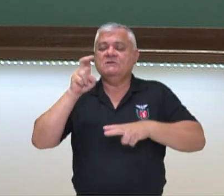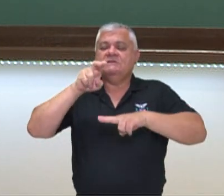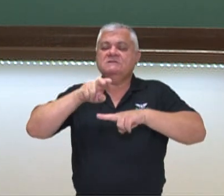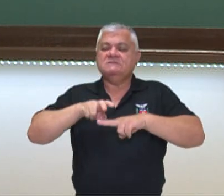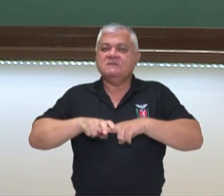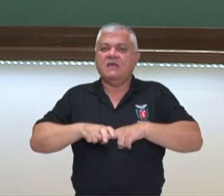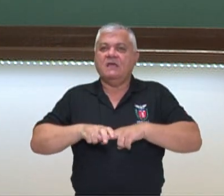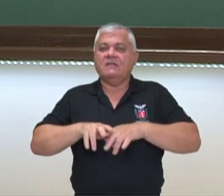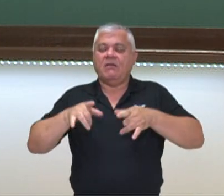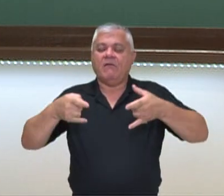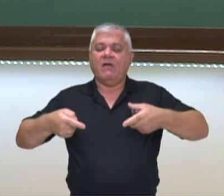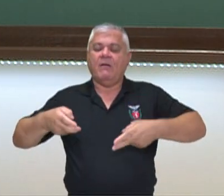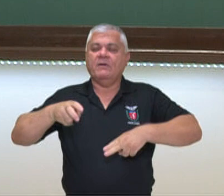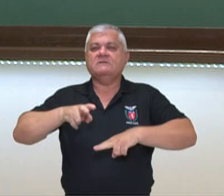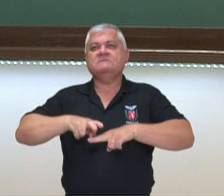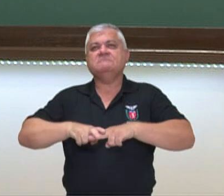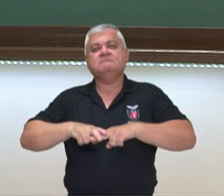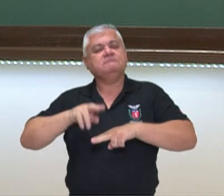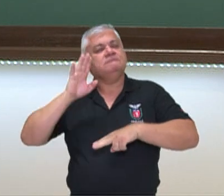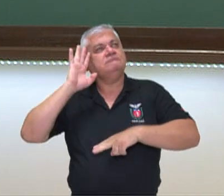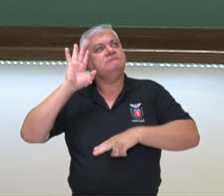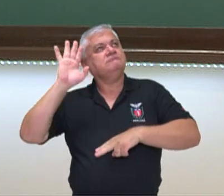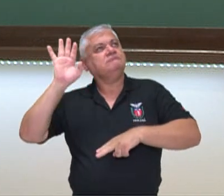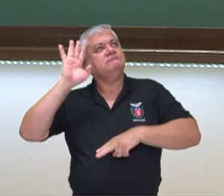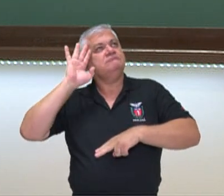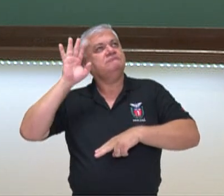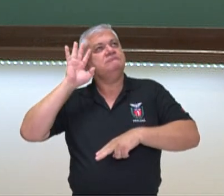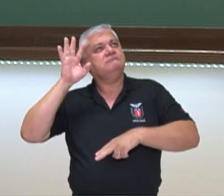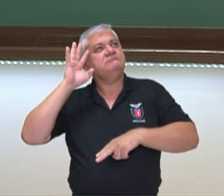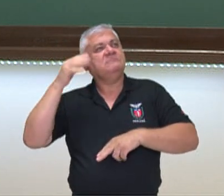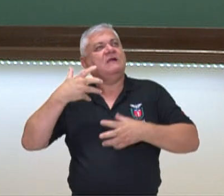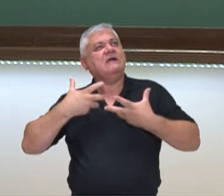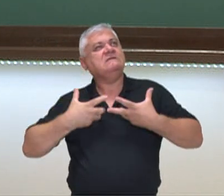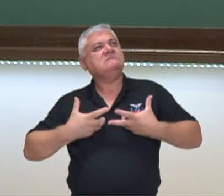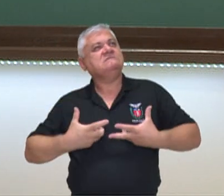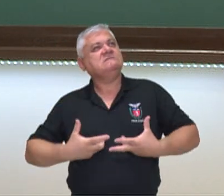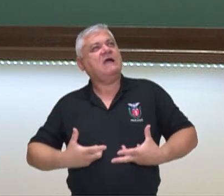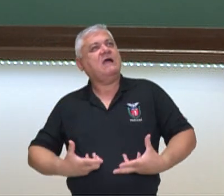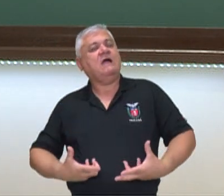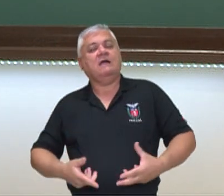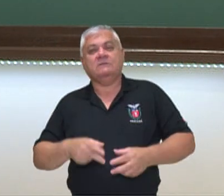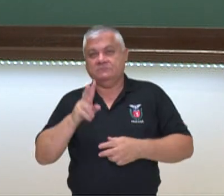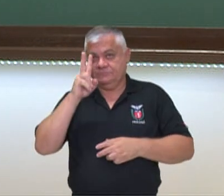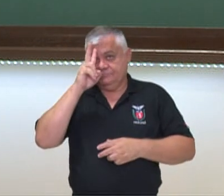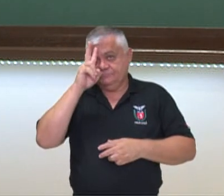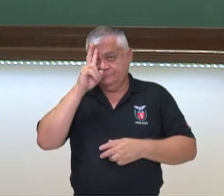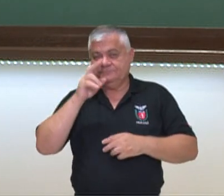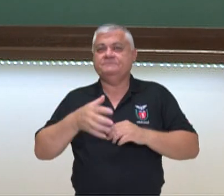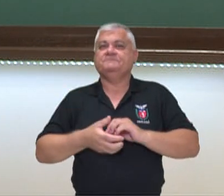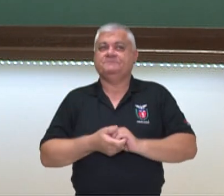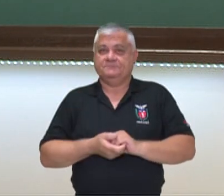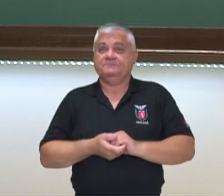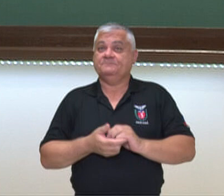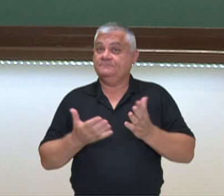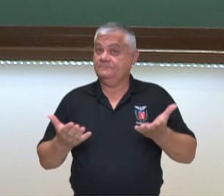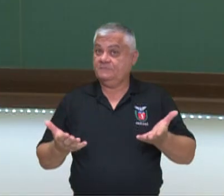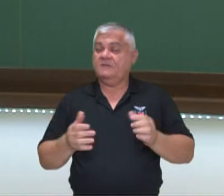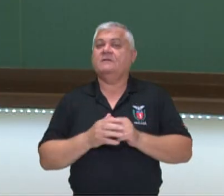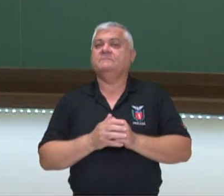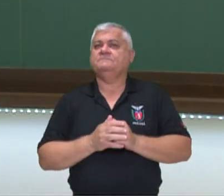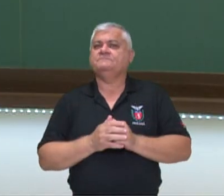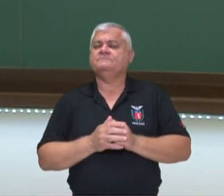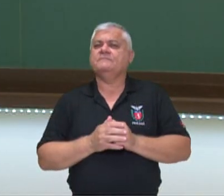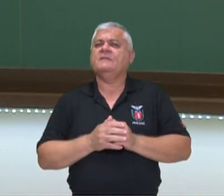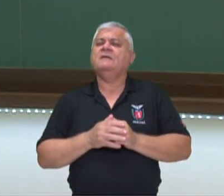cama pensando, né, como ele ainda está cansado, certo? Quando a gente fala de presente